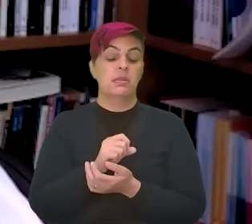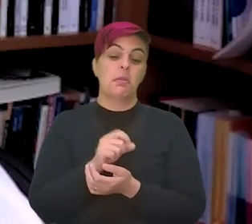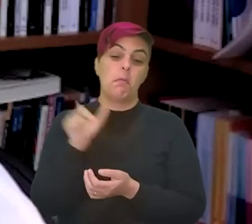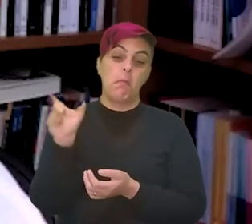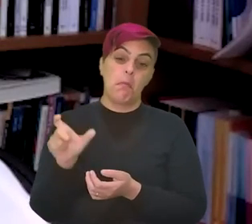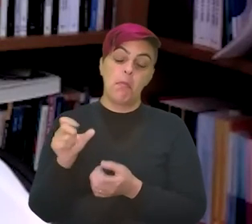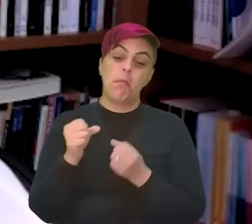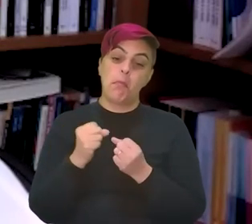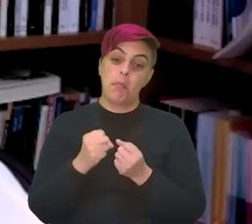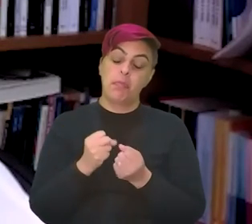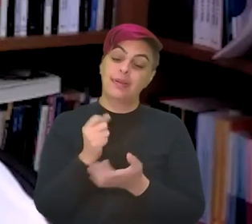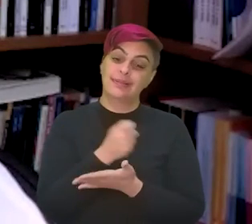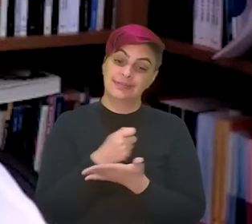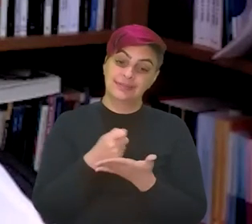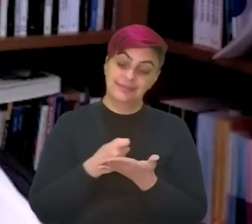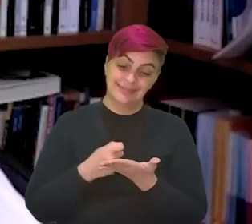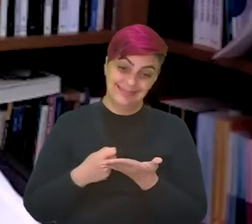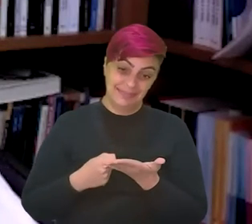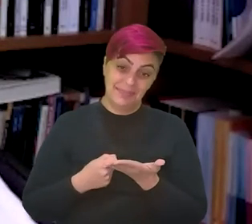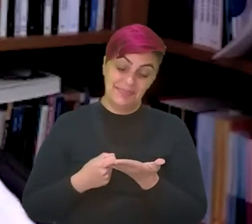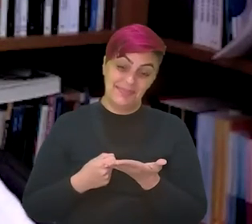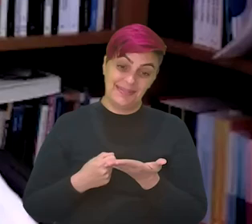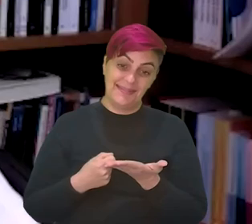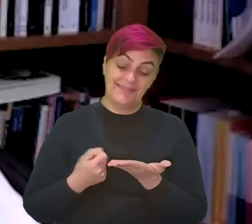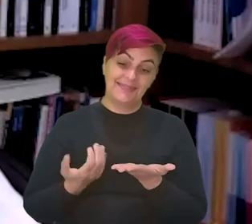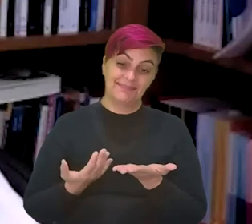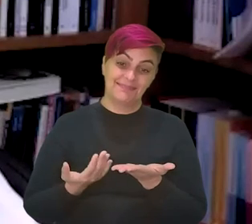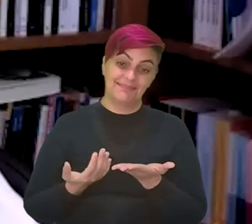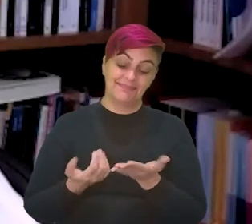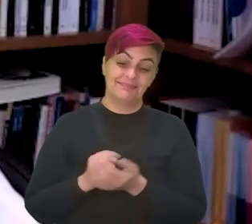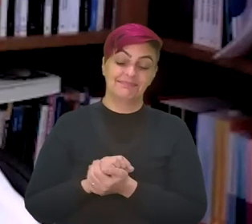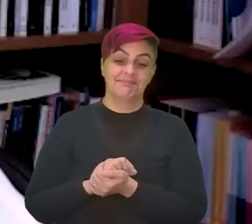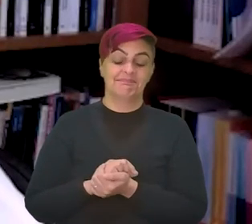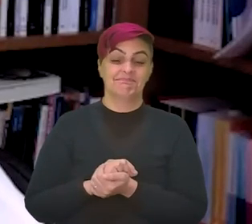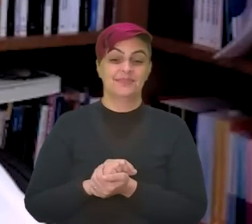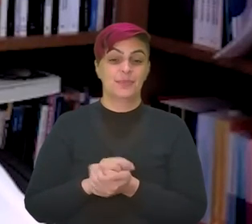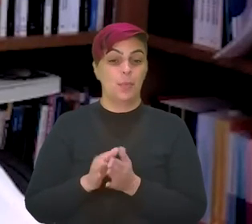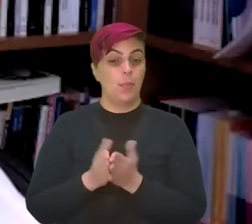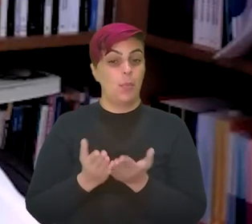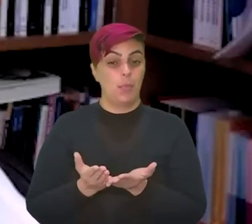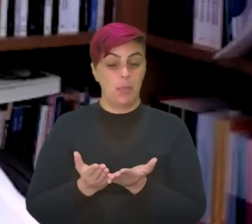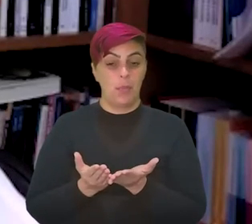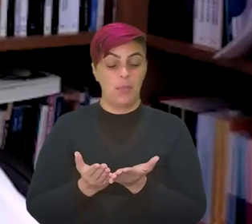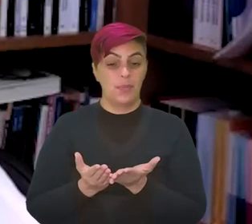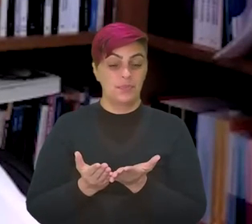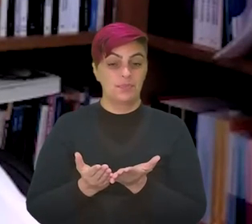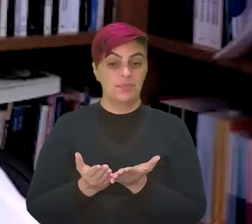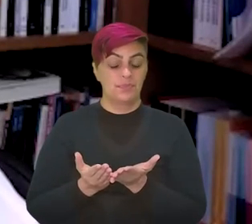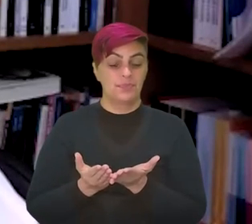pode escrever... que é viável, é possível alguém escrever um